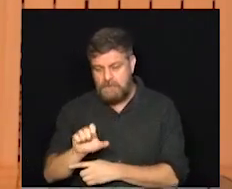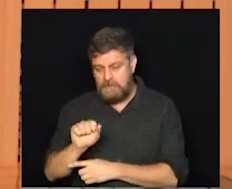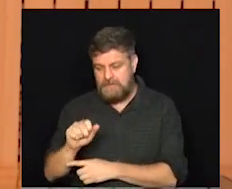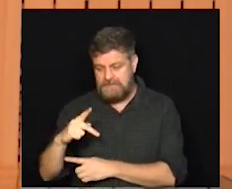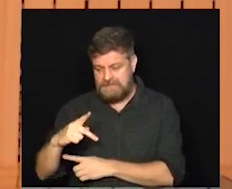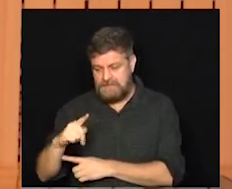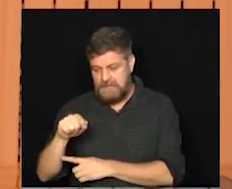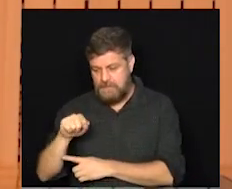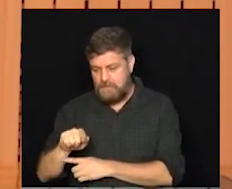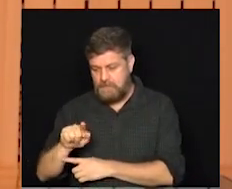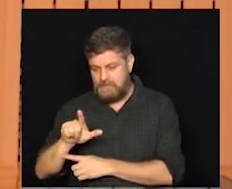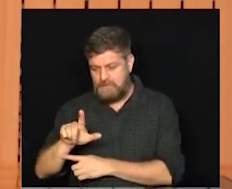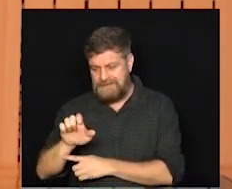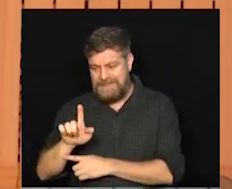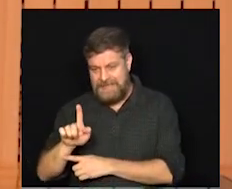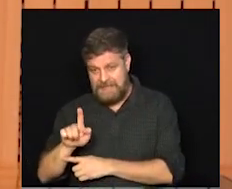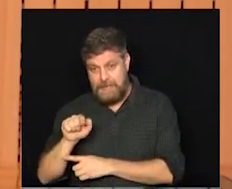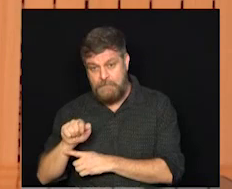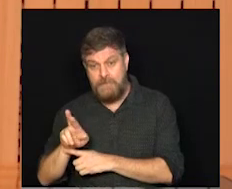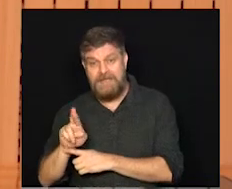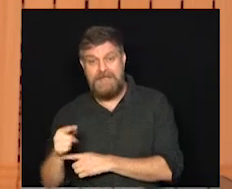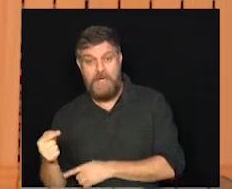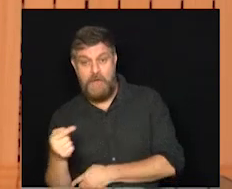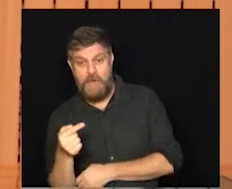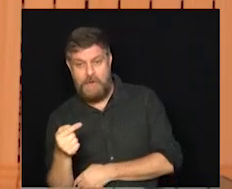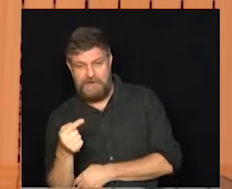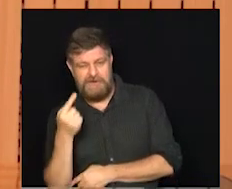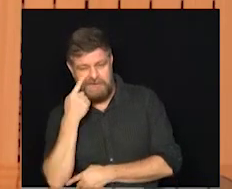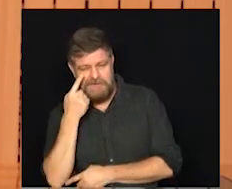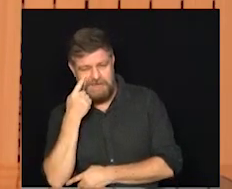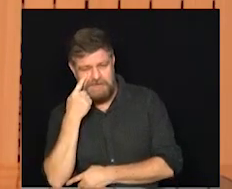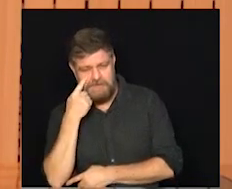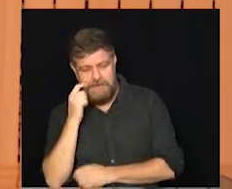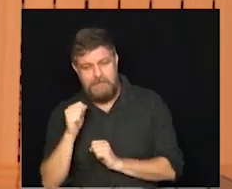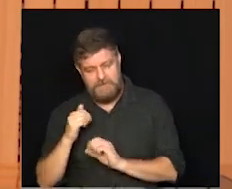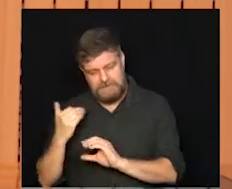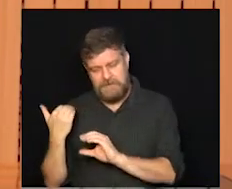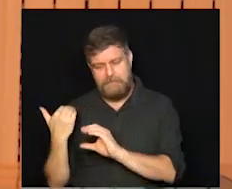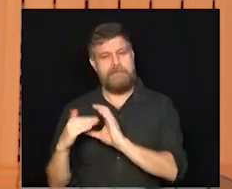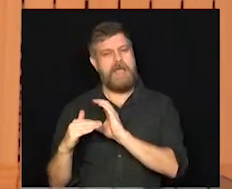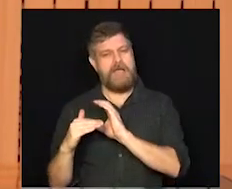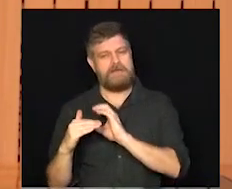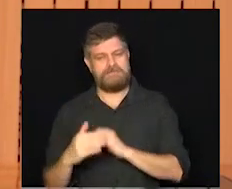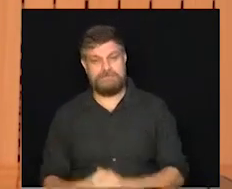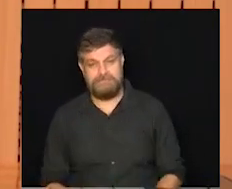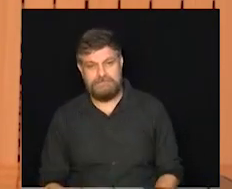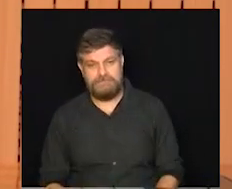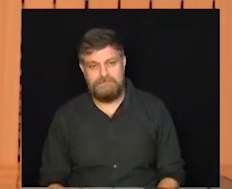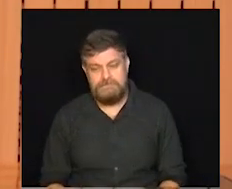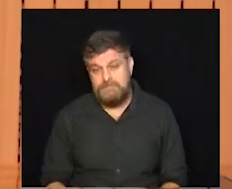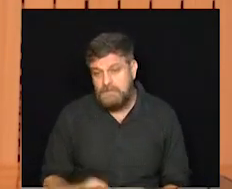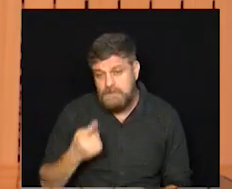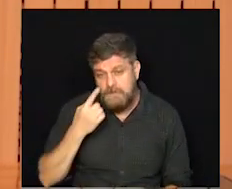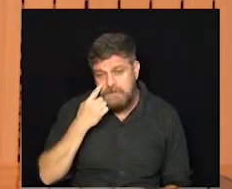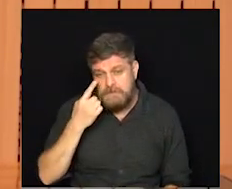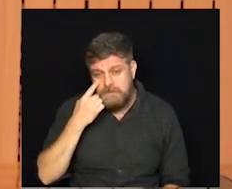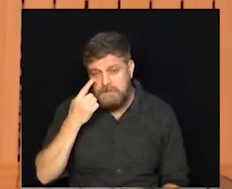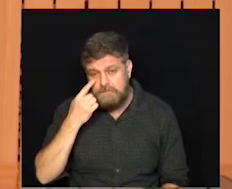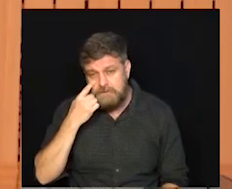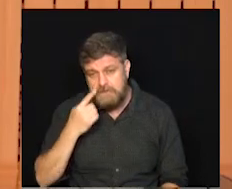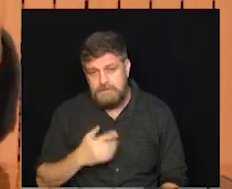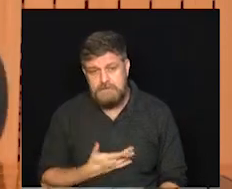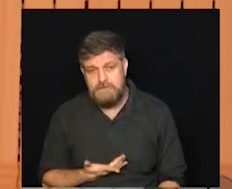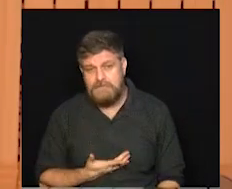comunicacam@campinas.sp.leg.br. Também você pode se utilizar desse e-mail e mandar a sua mensagem. Você está assistindo, mas não é